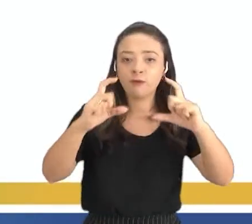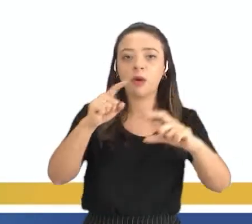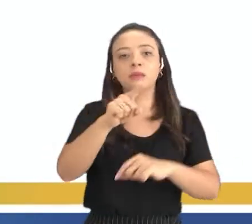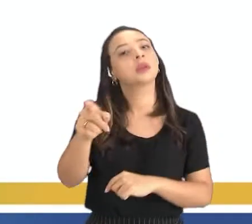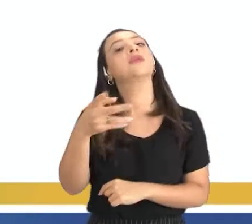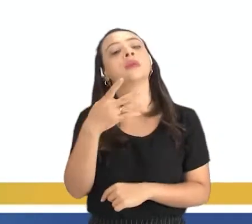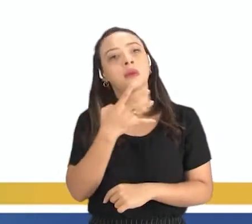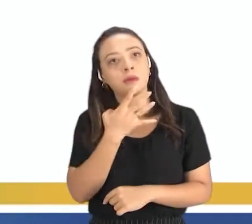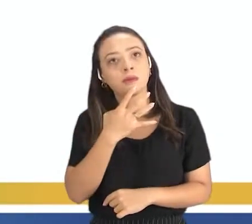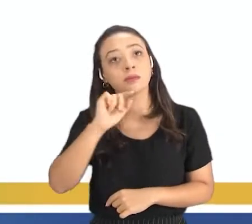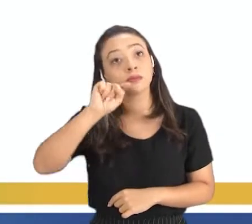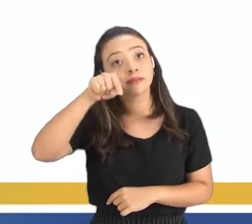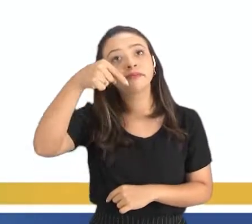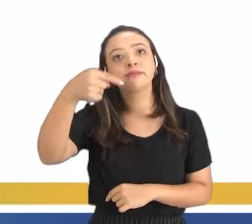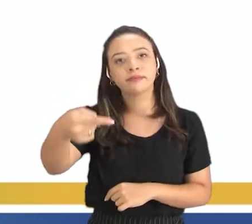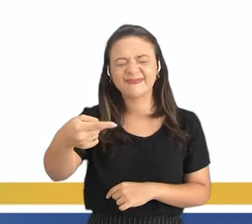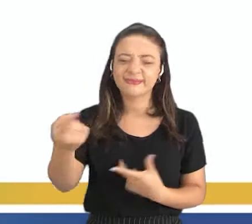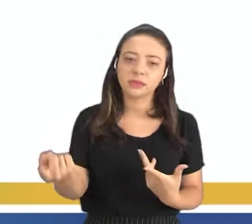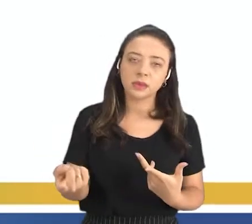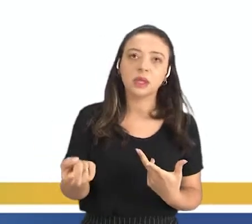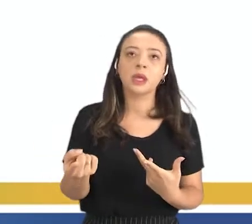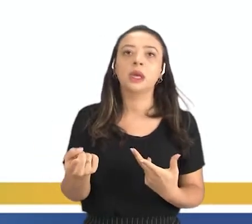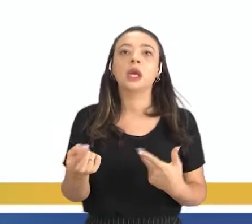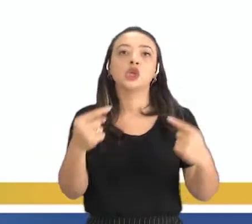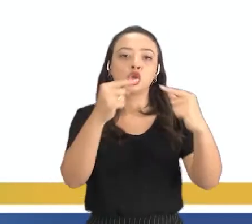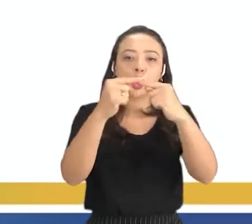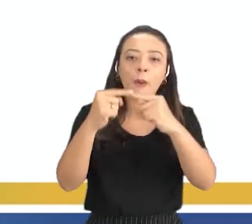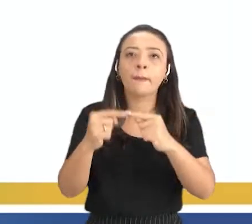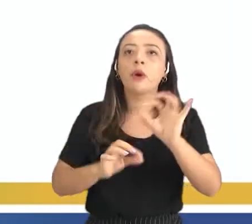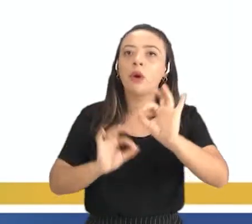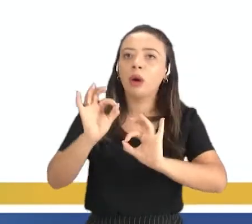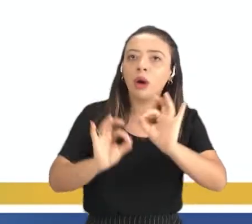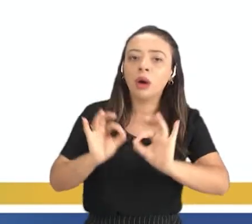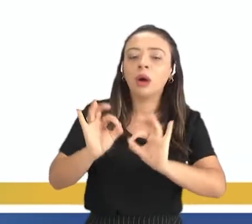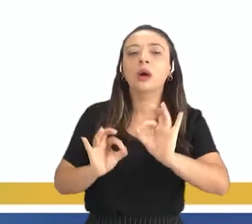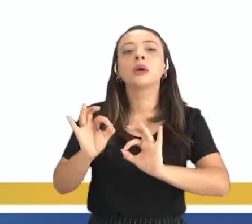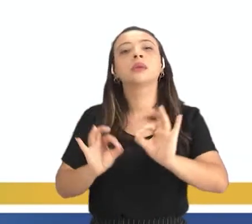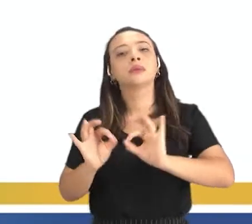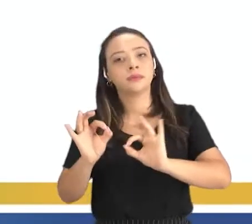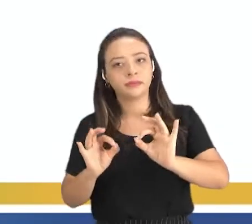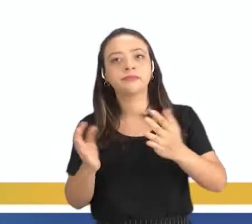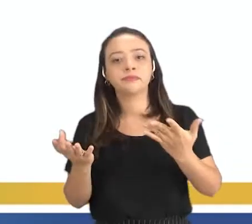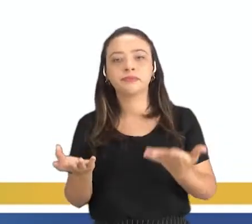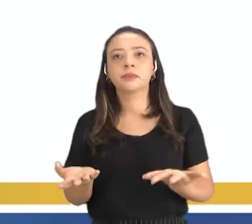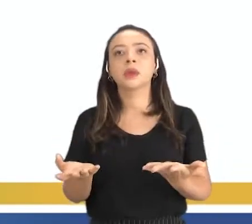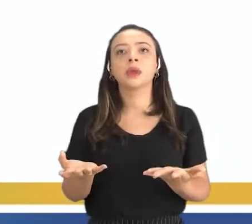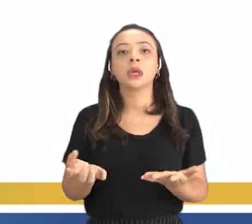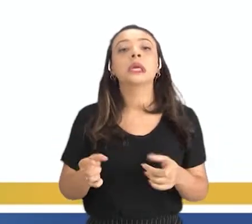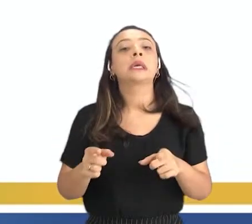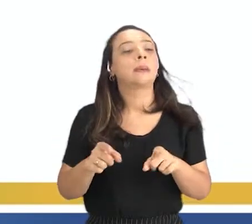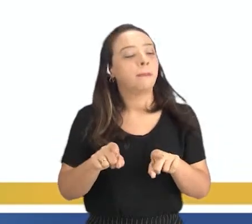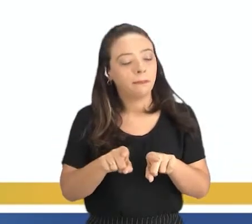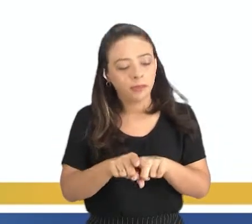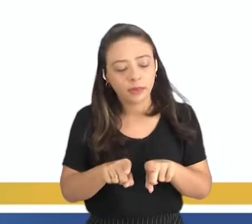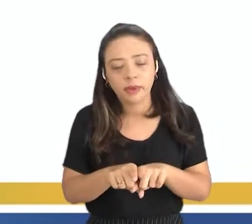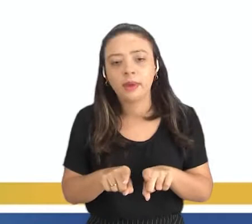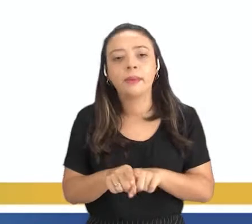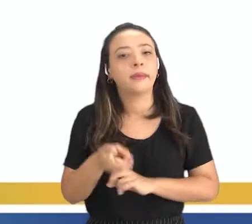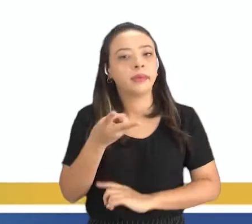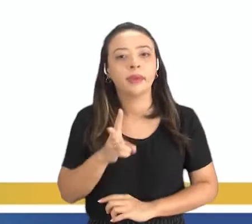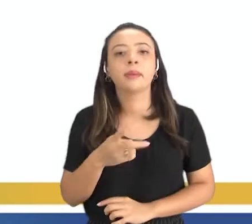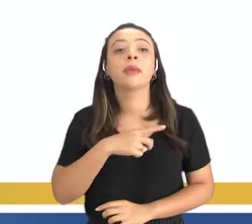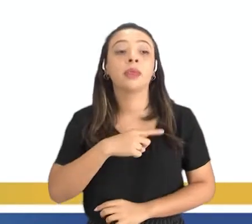ver posteriormente aí de fatorial, de combinação, de arranjo, de permutação, que são bem comuns lá no ensino